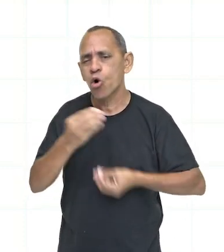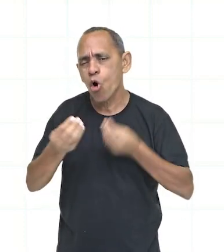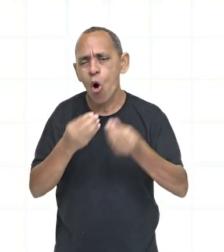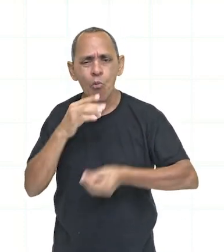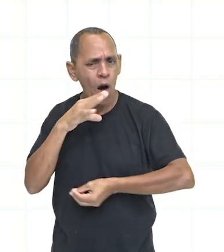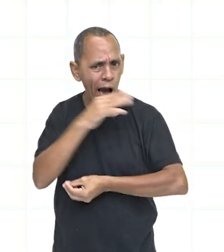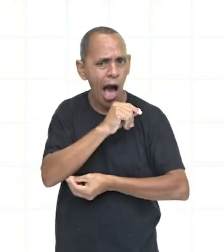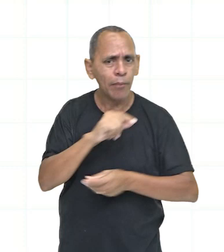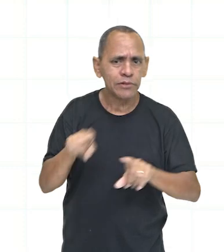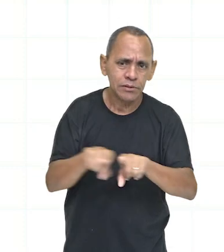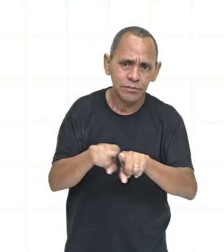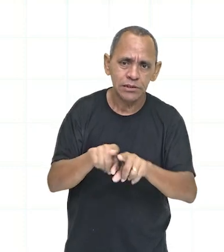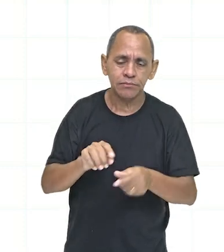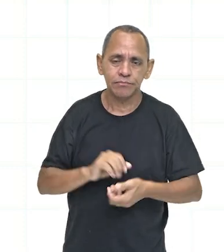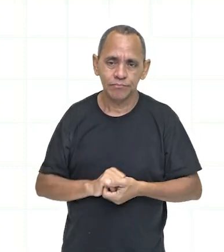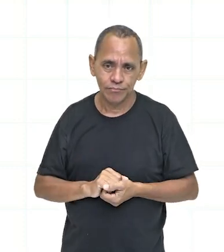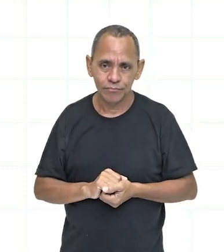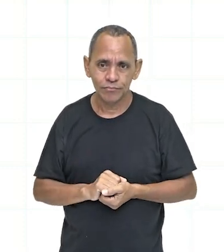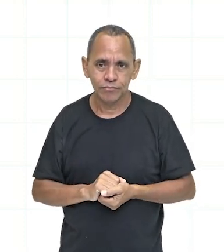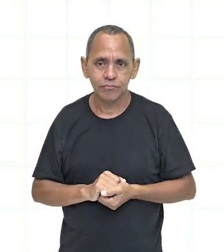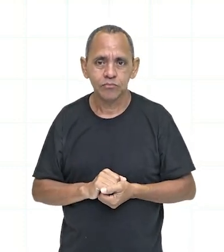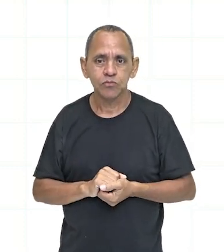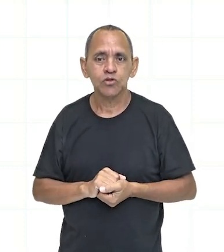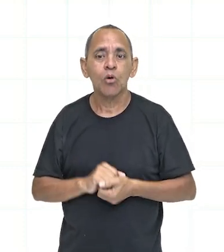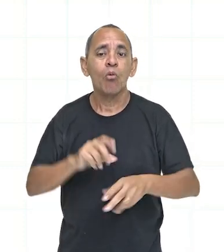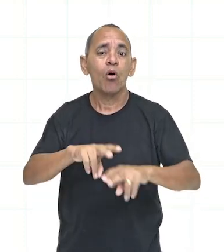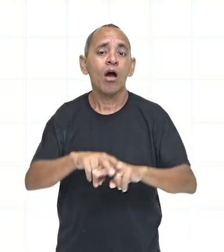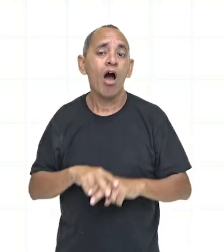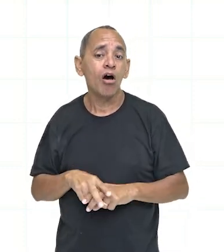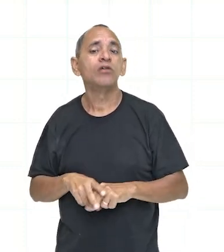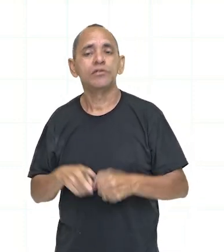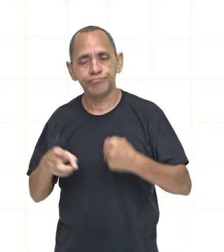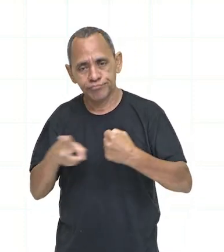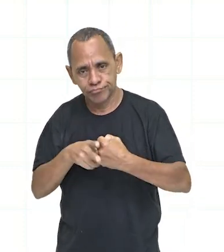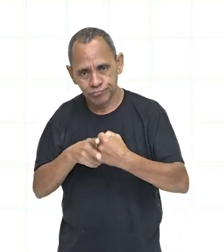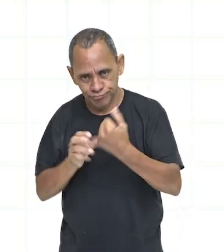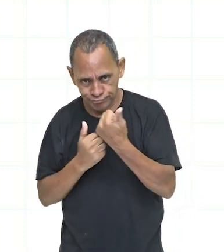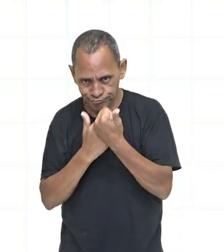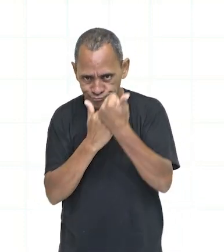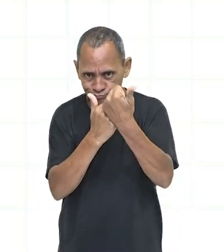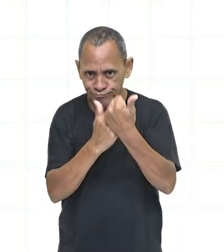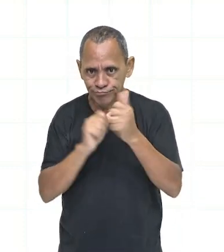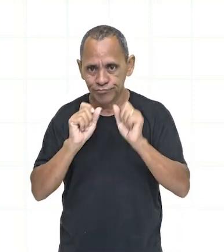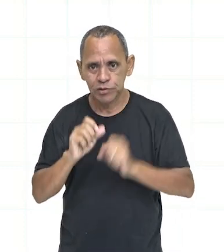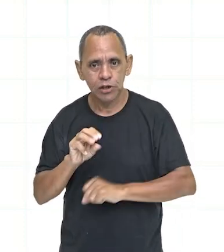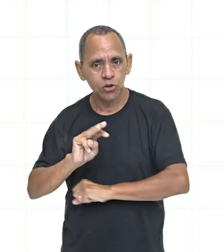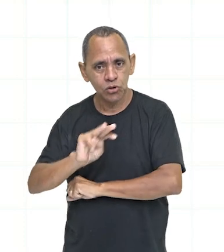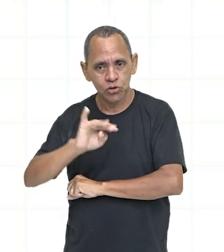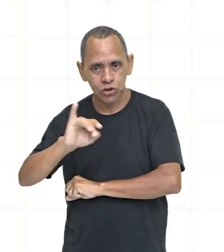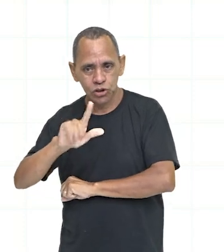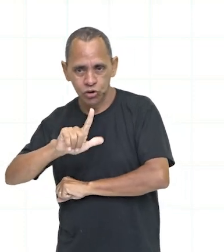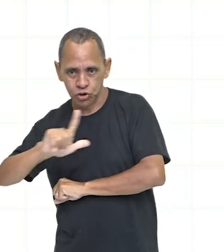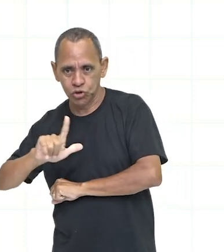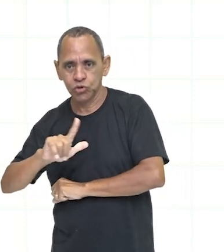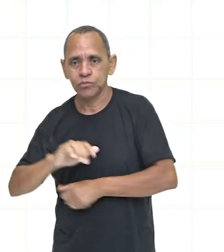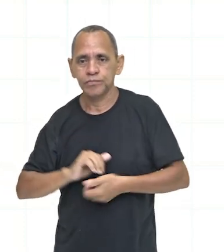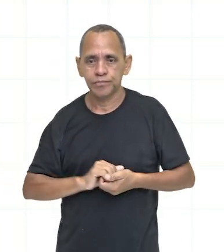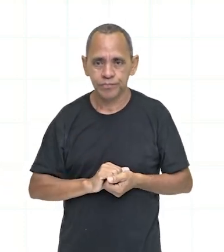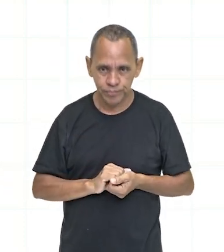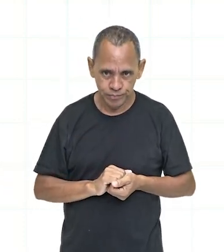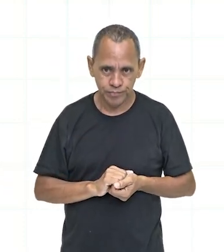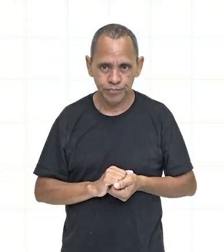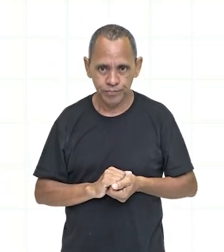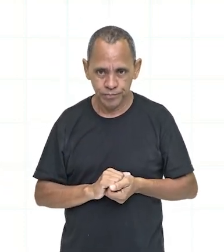rápido, enfim, crescerão bem. Eu tenho o verbo auxiliar will, que é formador de futuro, mais o verbo principal, grow, que